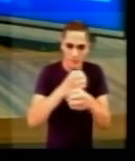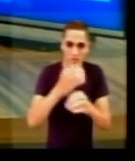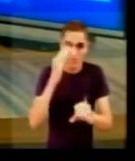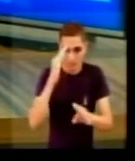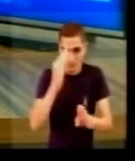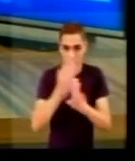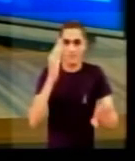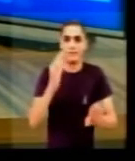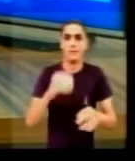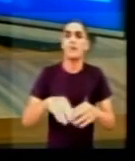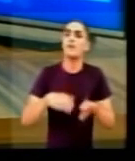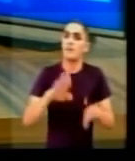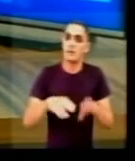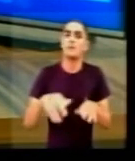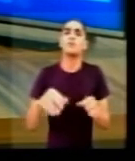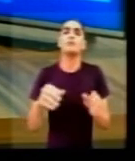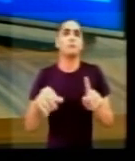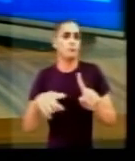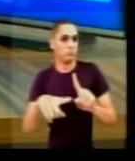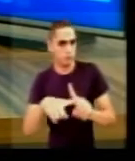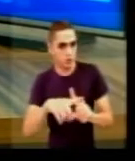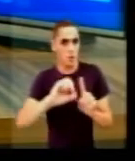uma tendência de queda para